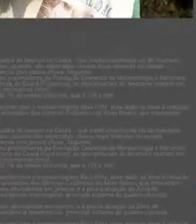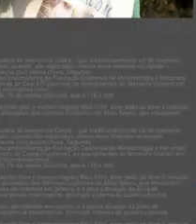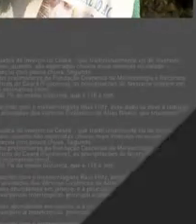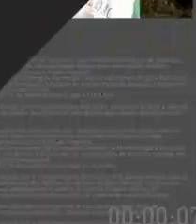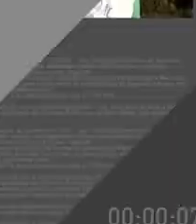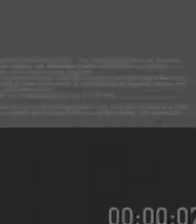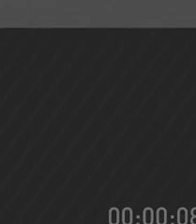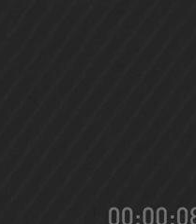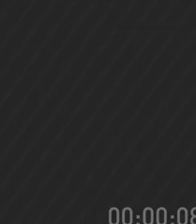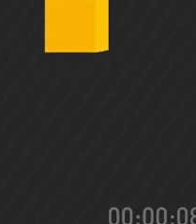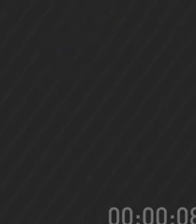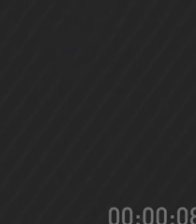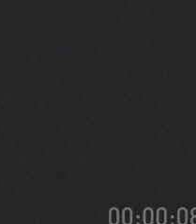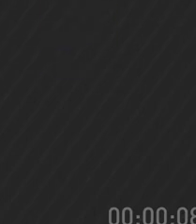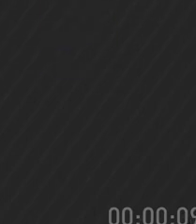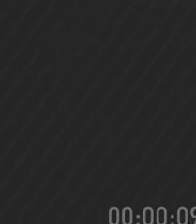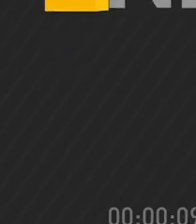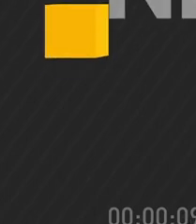ae